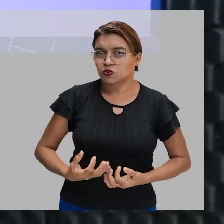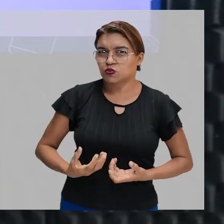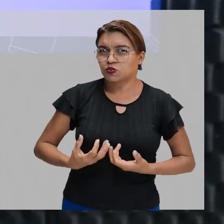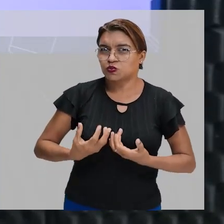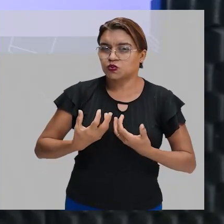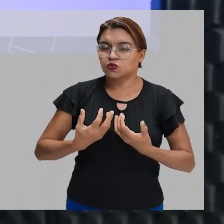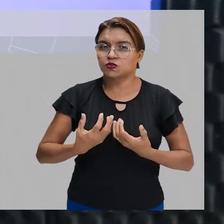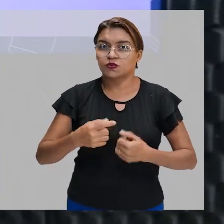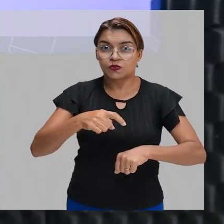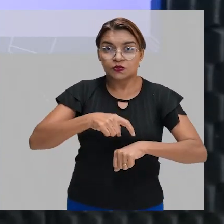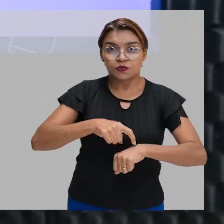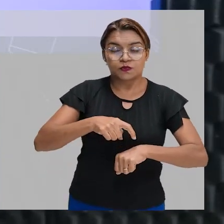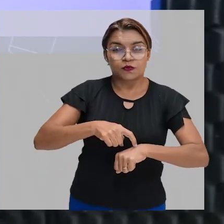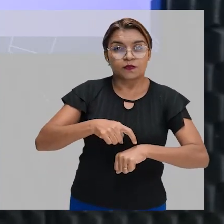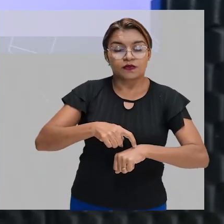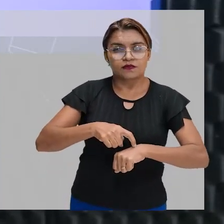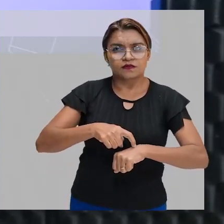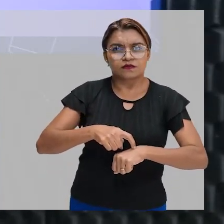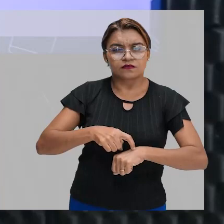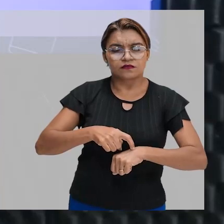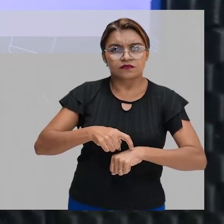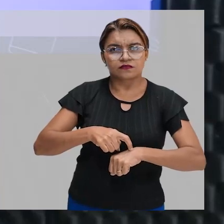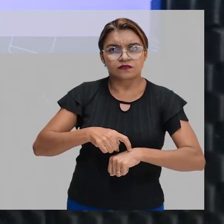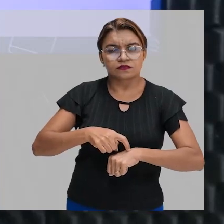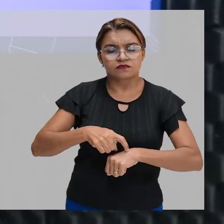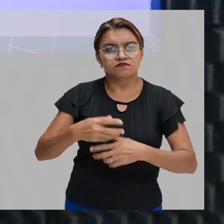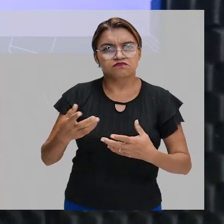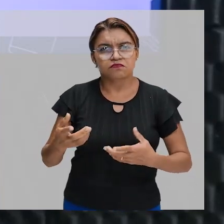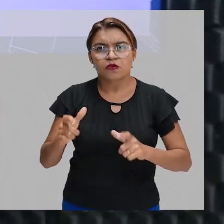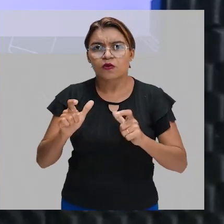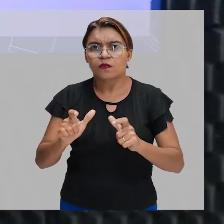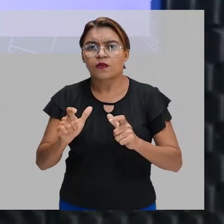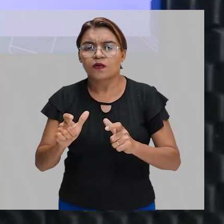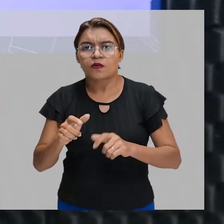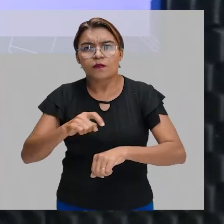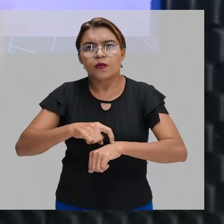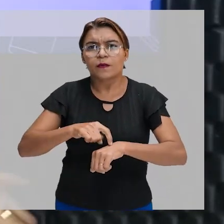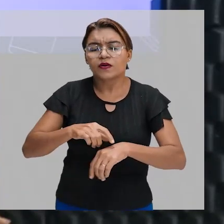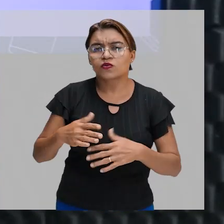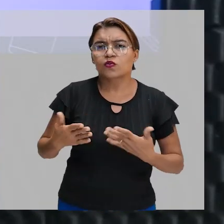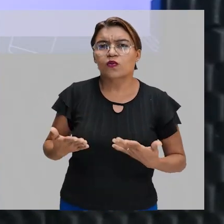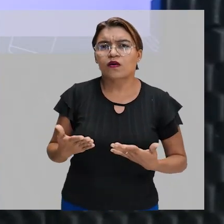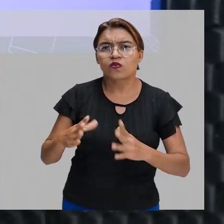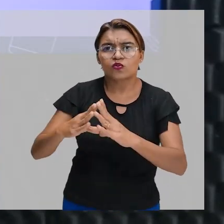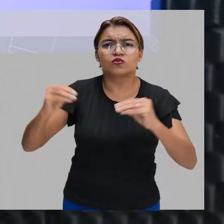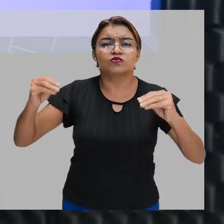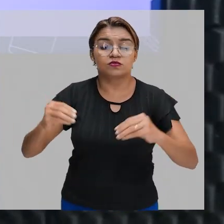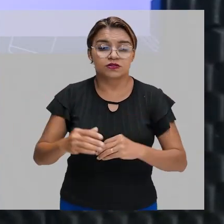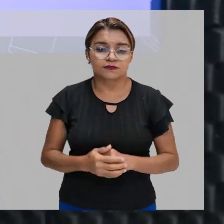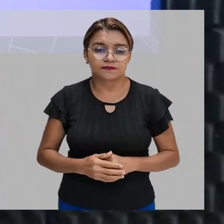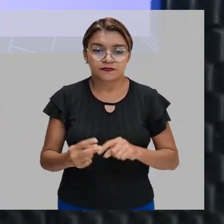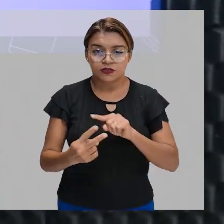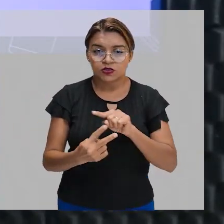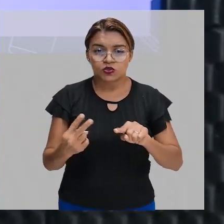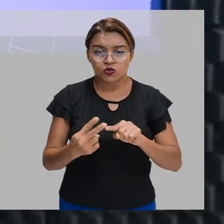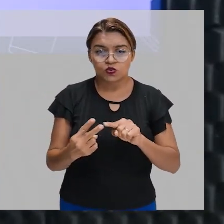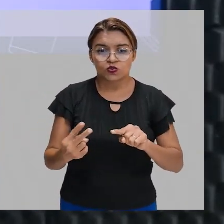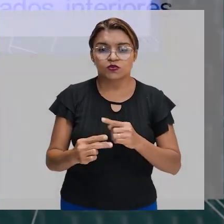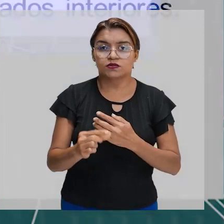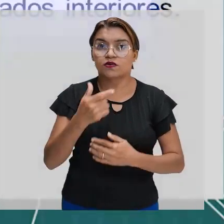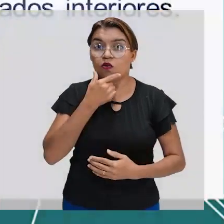aí quando se há de ela pagar então a gente já sabe que duas visões dos autores Camões e Almeida